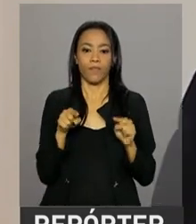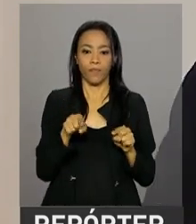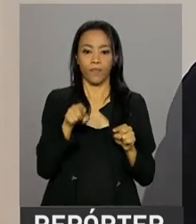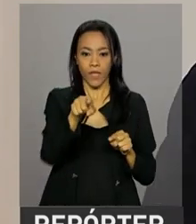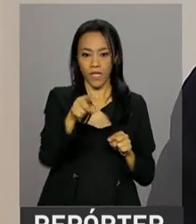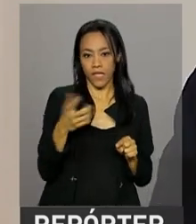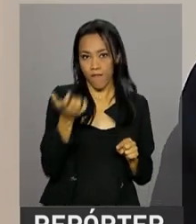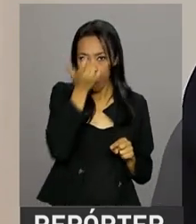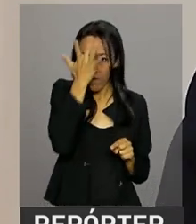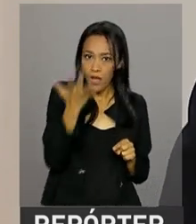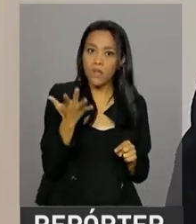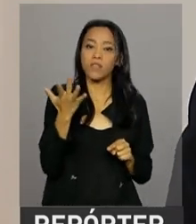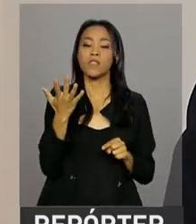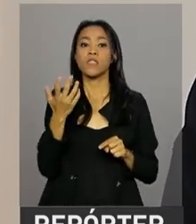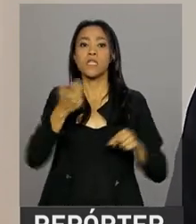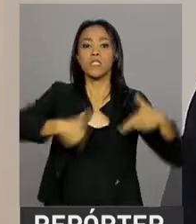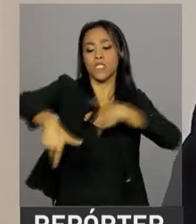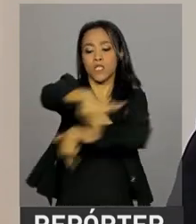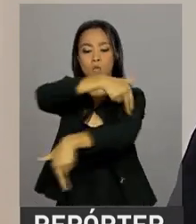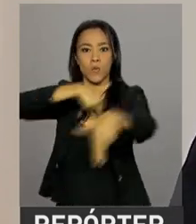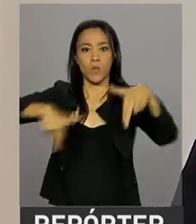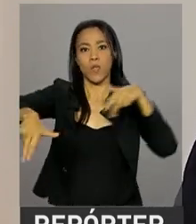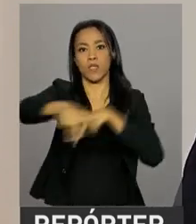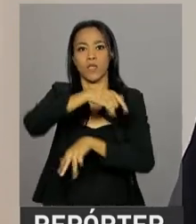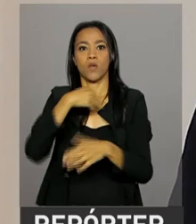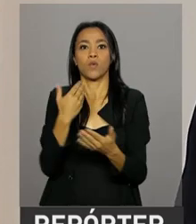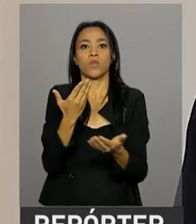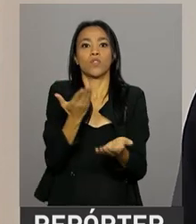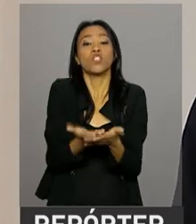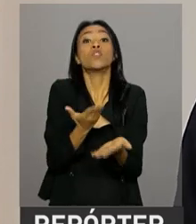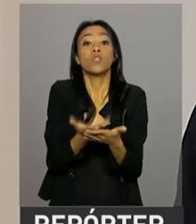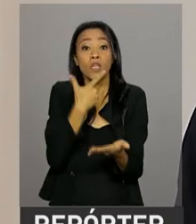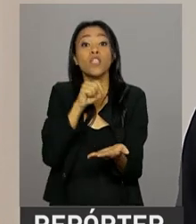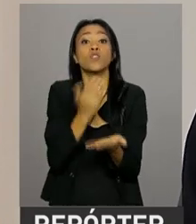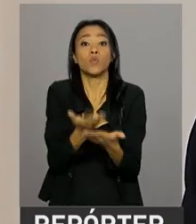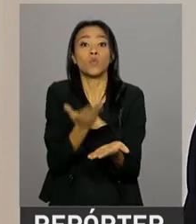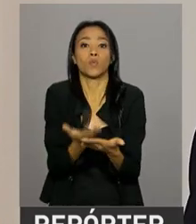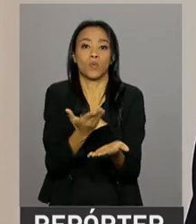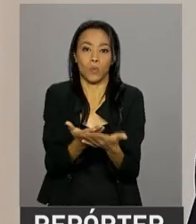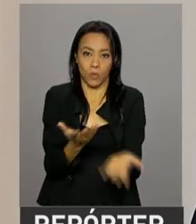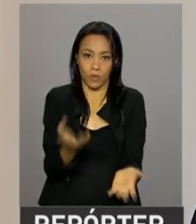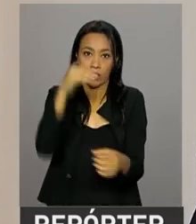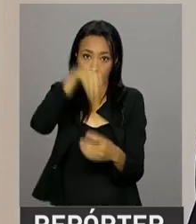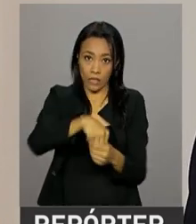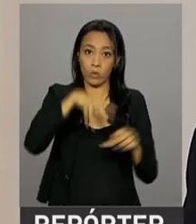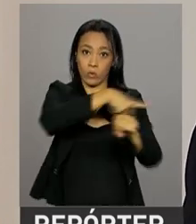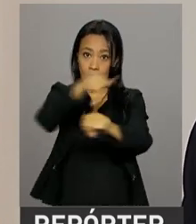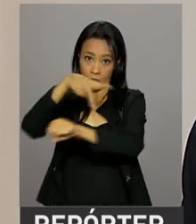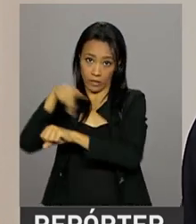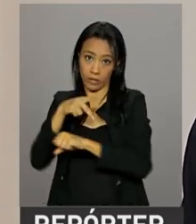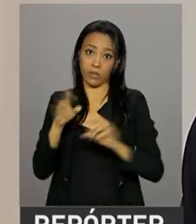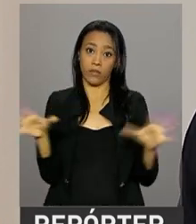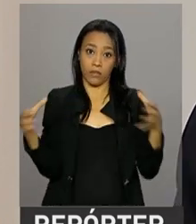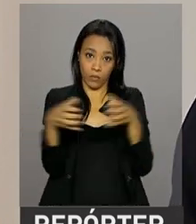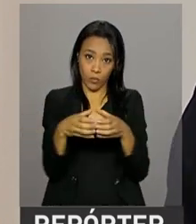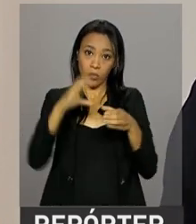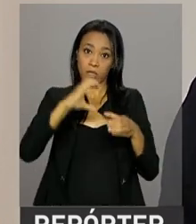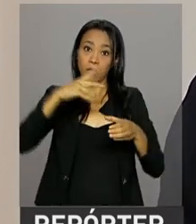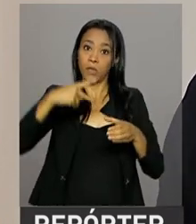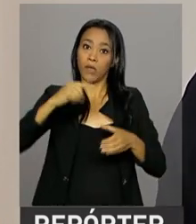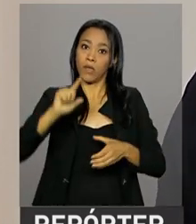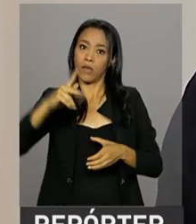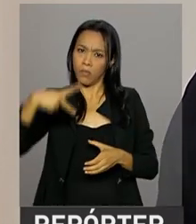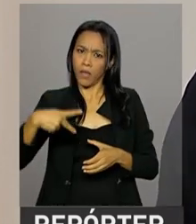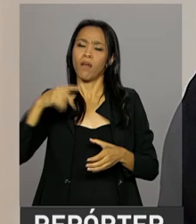facilitando a circulação dos Estudantes dentro da cplp e vejam que é uma medida que favorecerá o